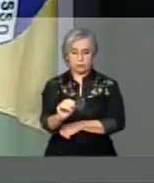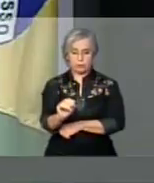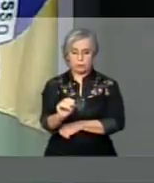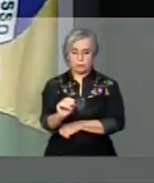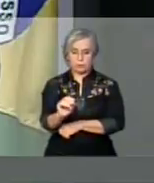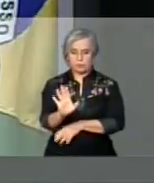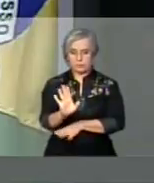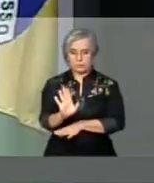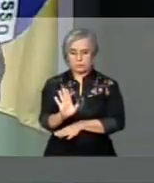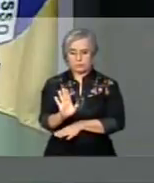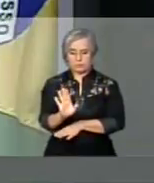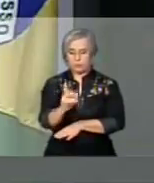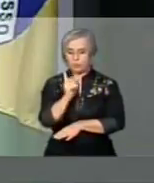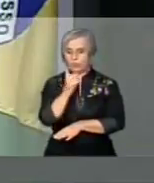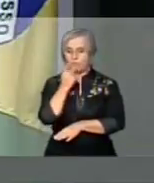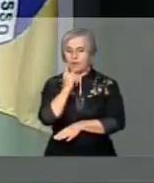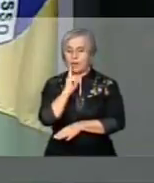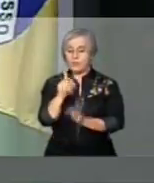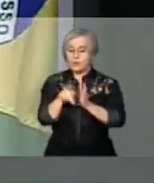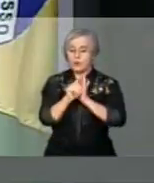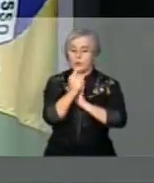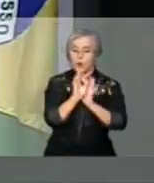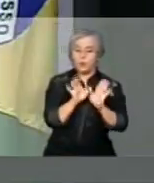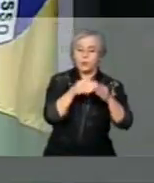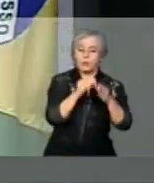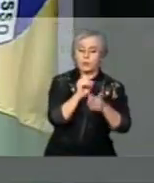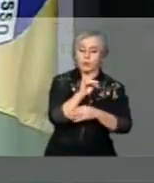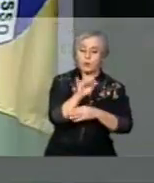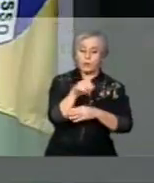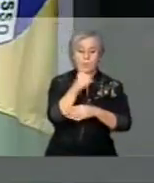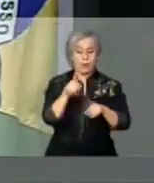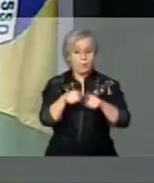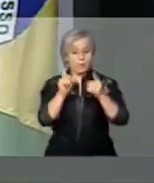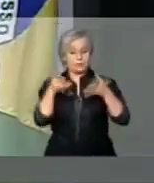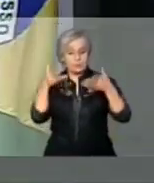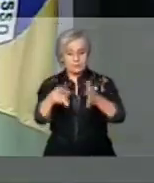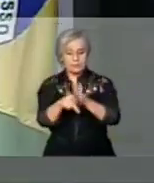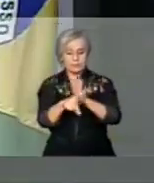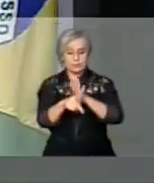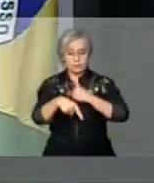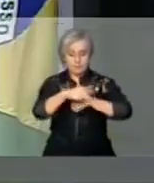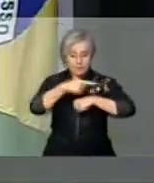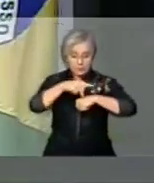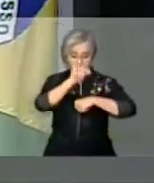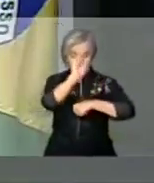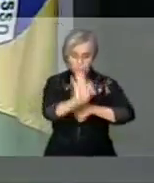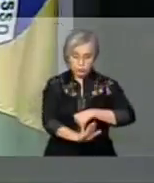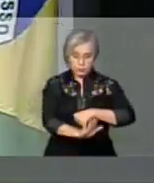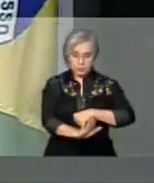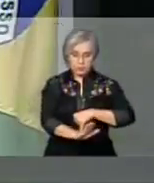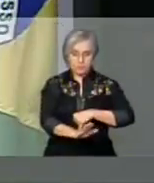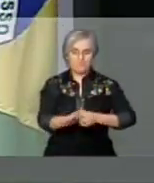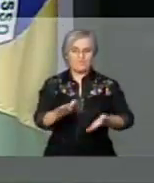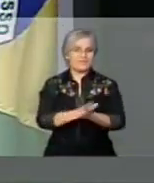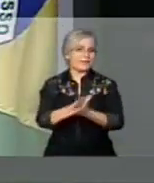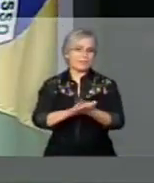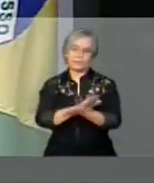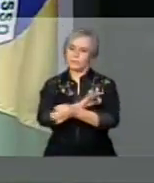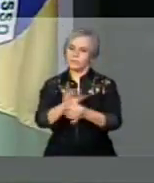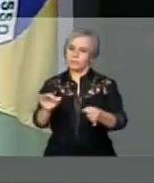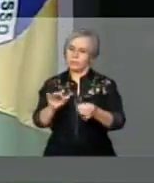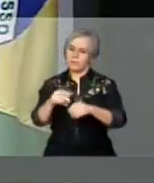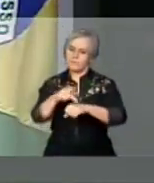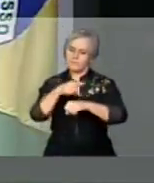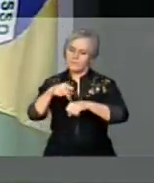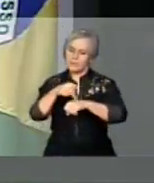daquele órgão, mas a participação do Estado brasileiro e da União é praticamente nenhuma até agora.